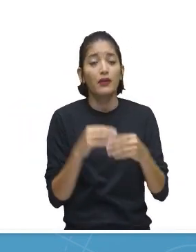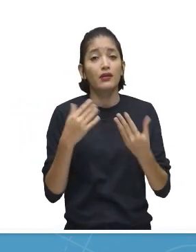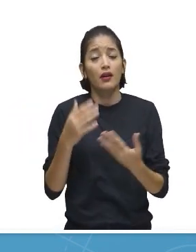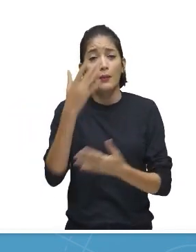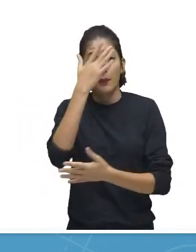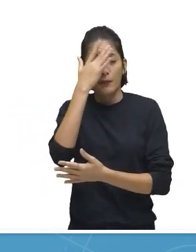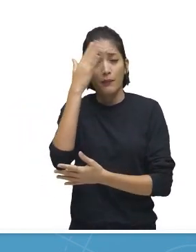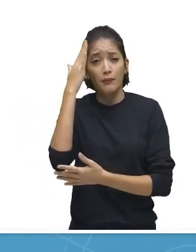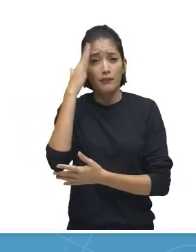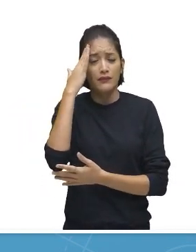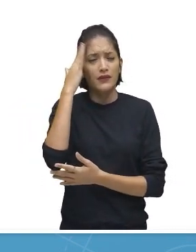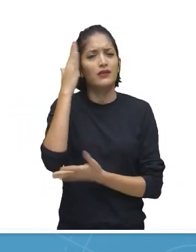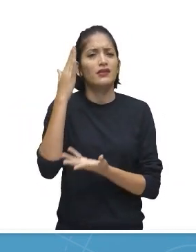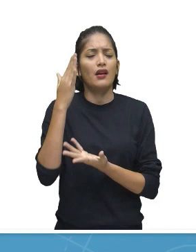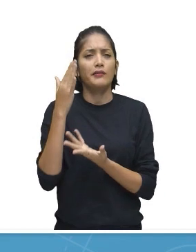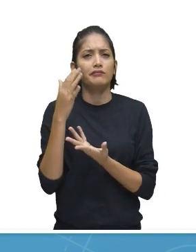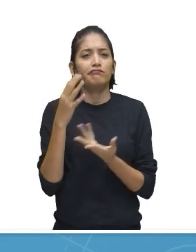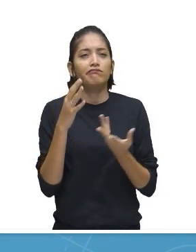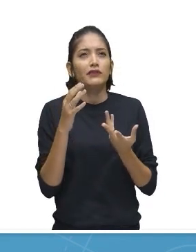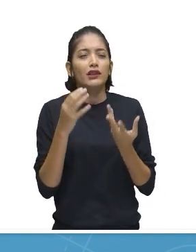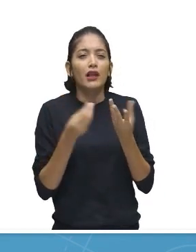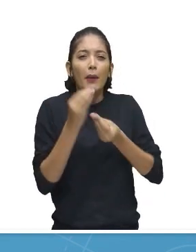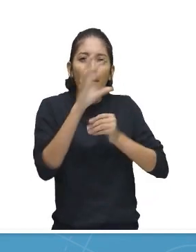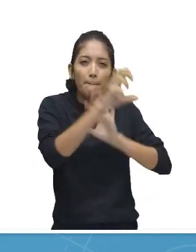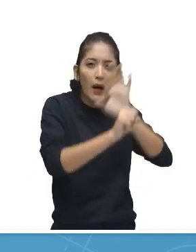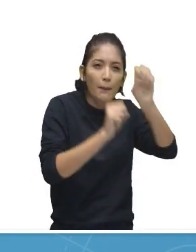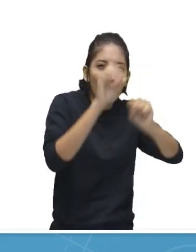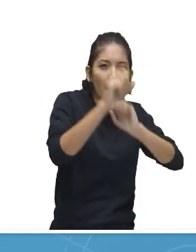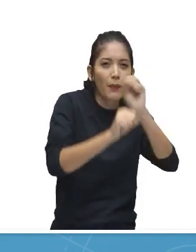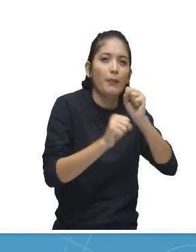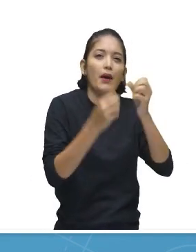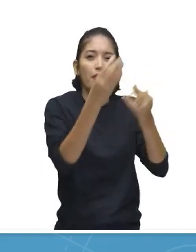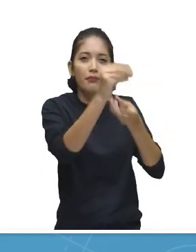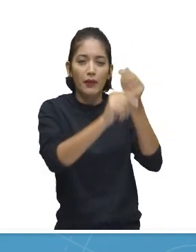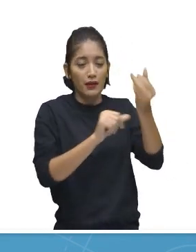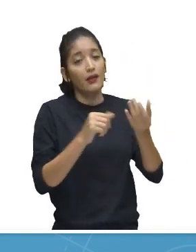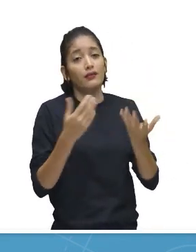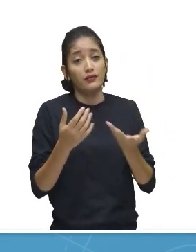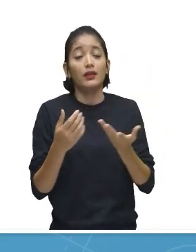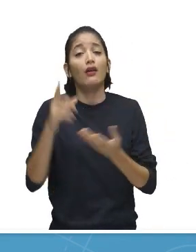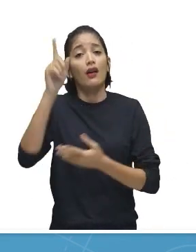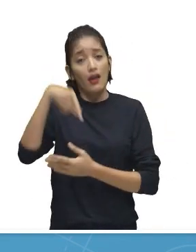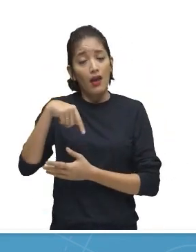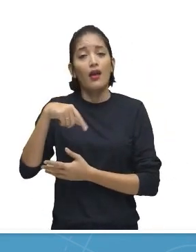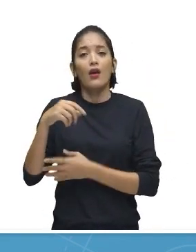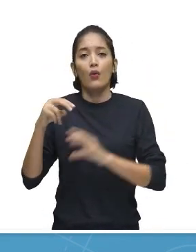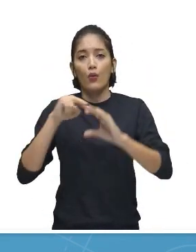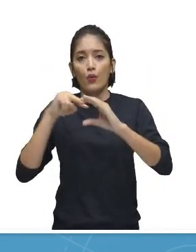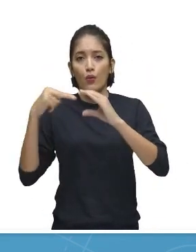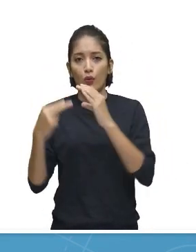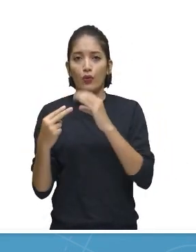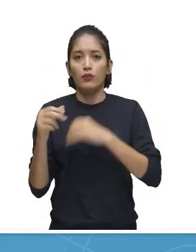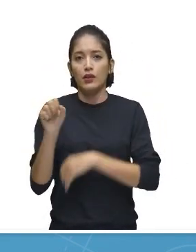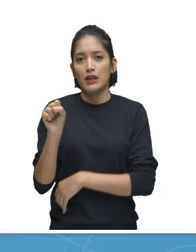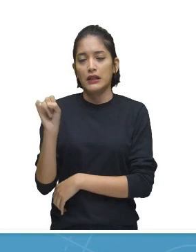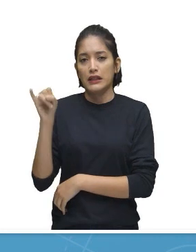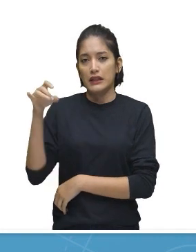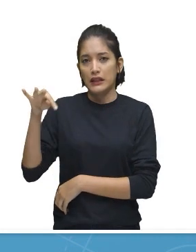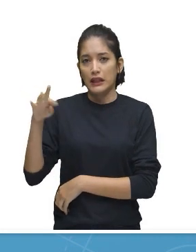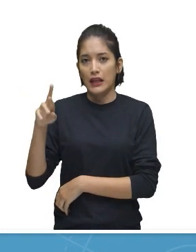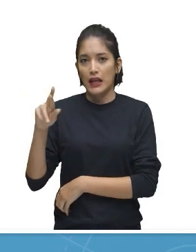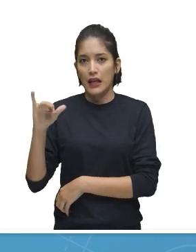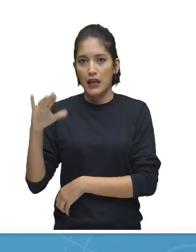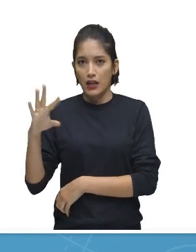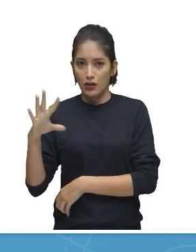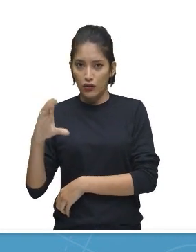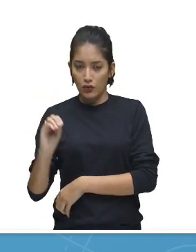tem a sensação tátil nessa obra. Então, isso aí é o cubismo sintético. Vamos analisar